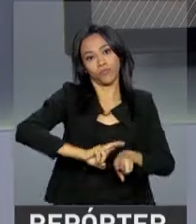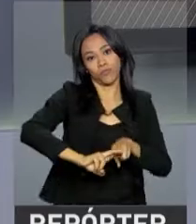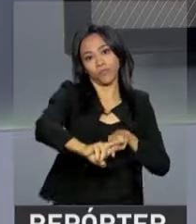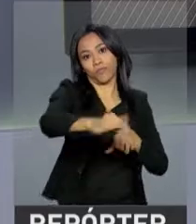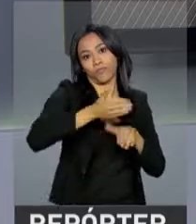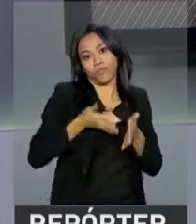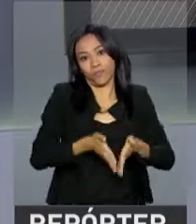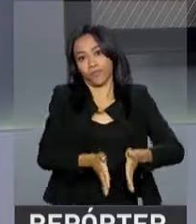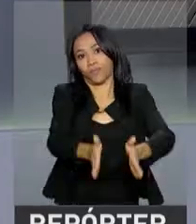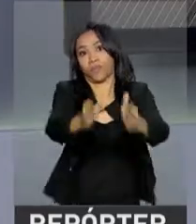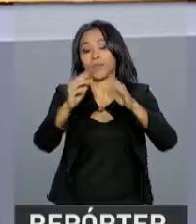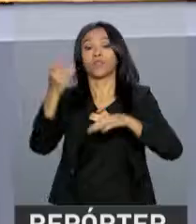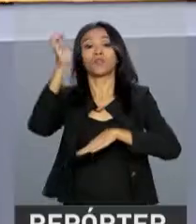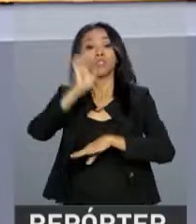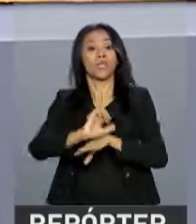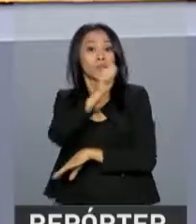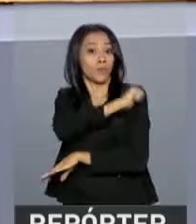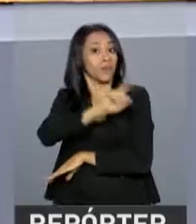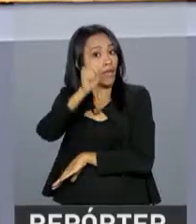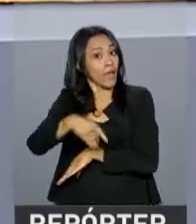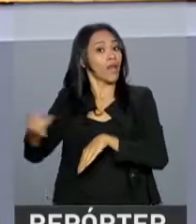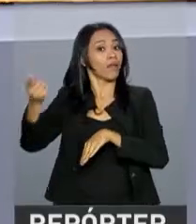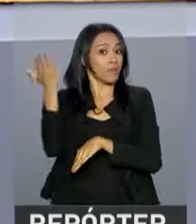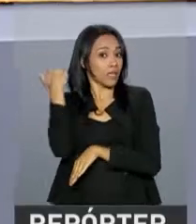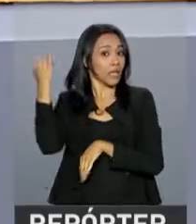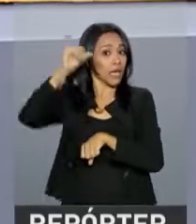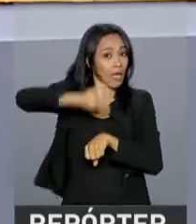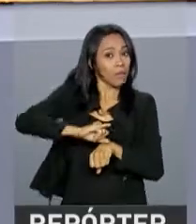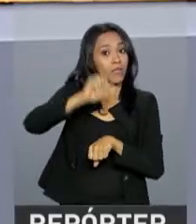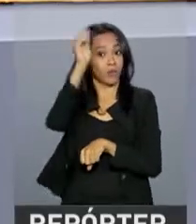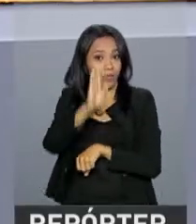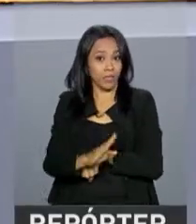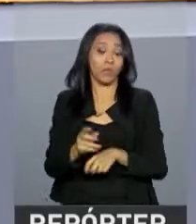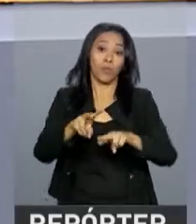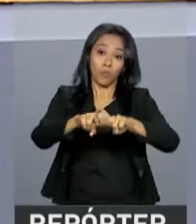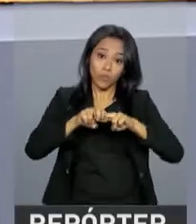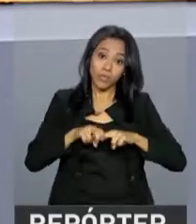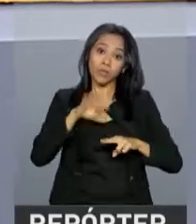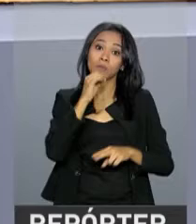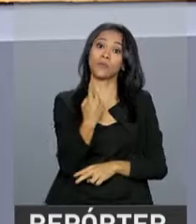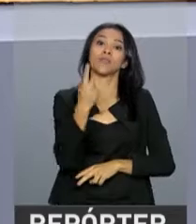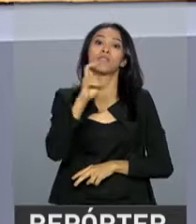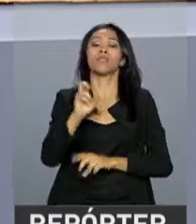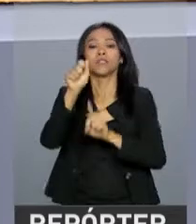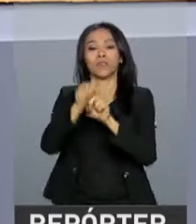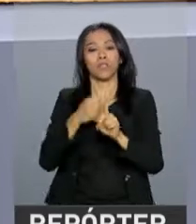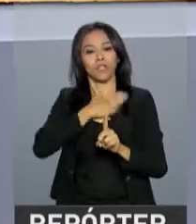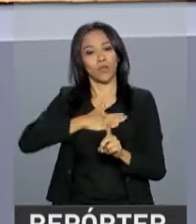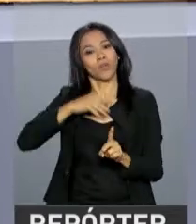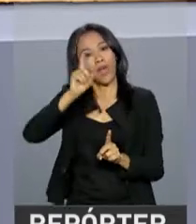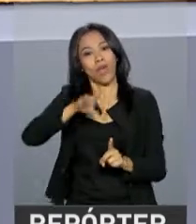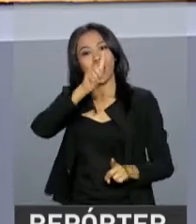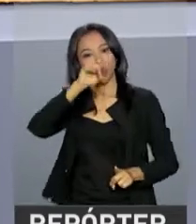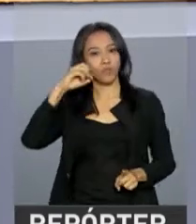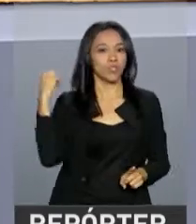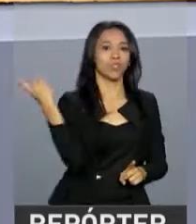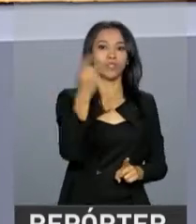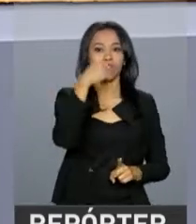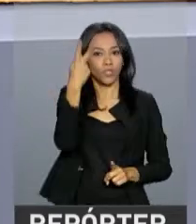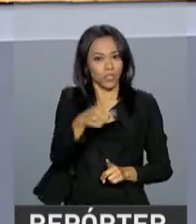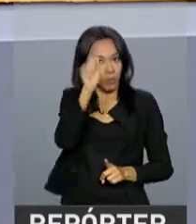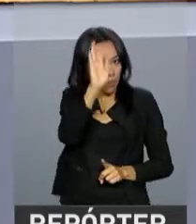capital do país na época por isso agora o dia 15 de agosto é o dia nacional da imigração chinesa